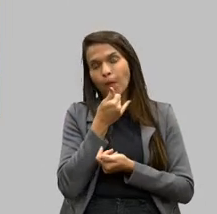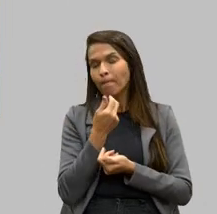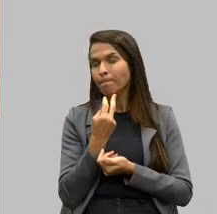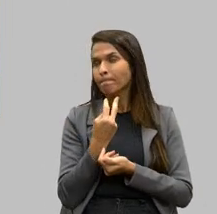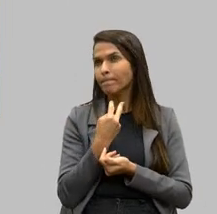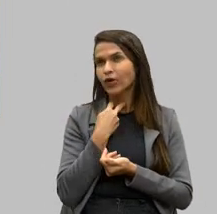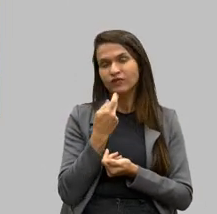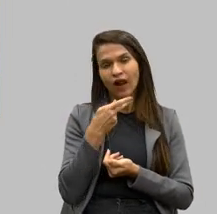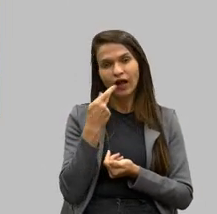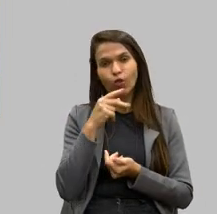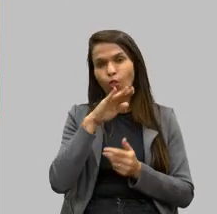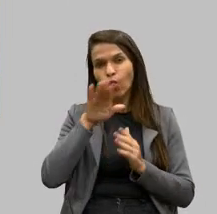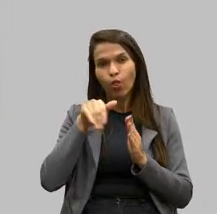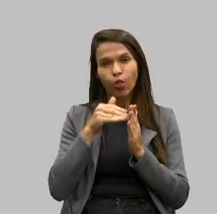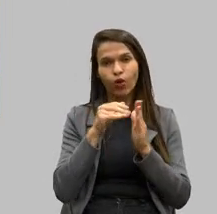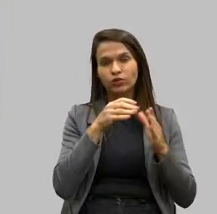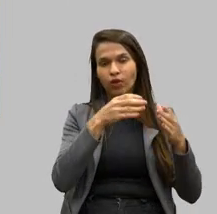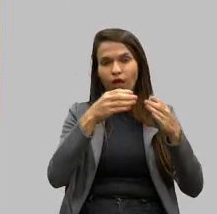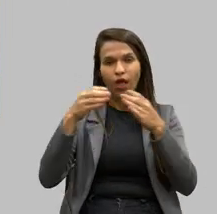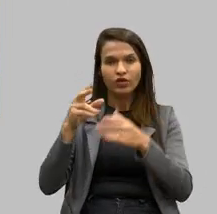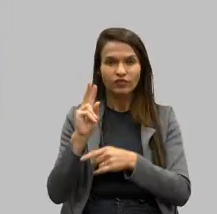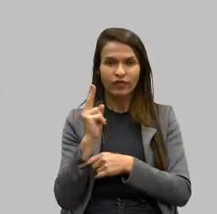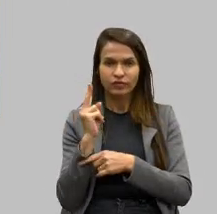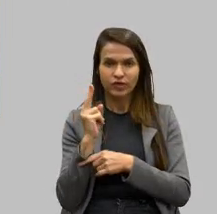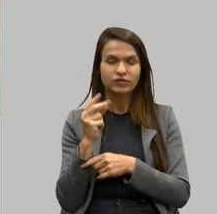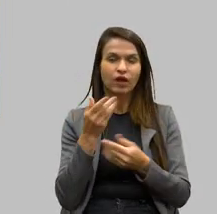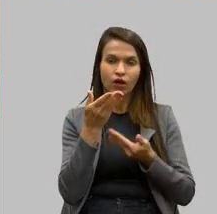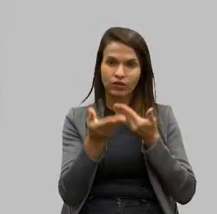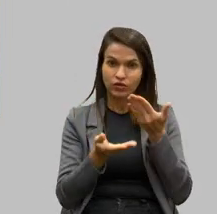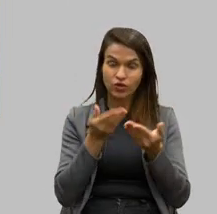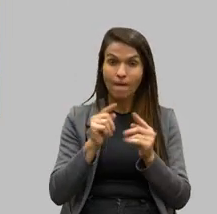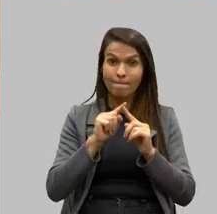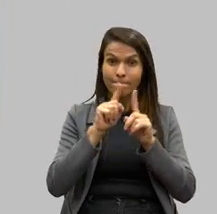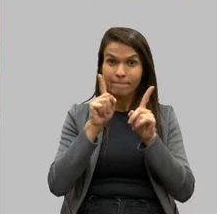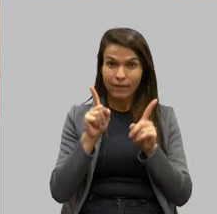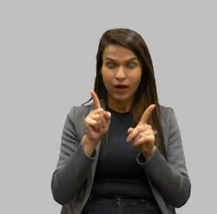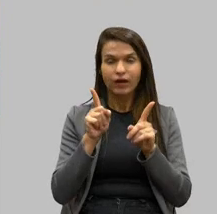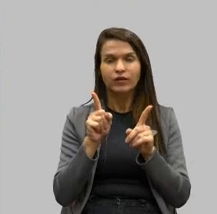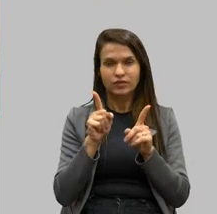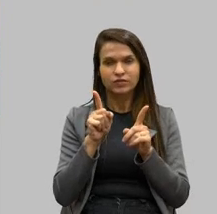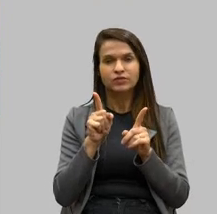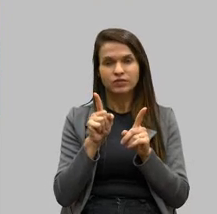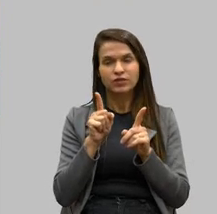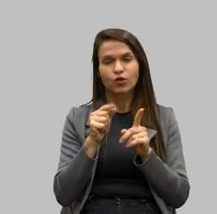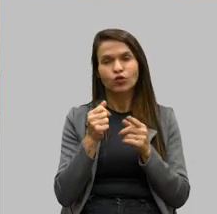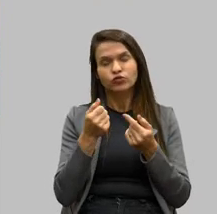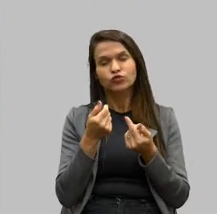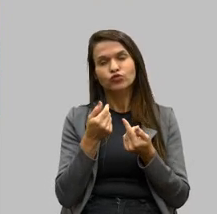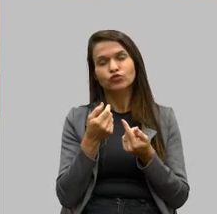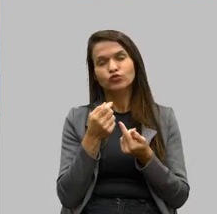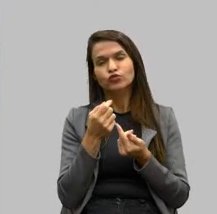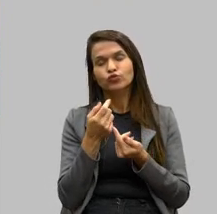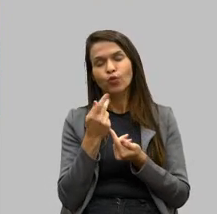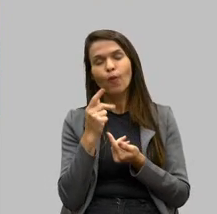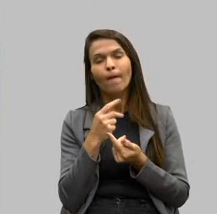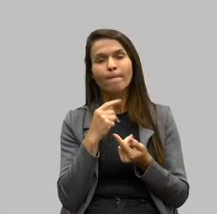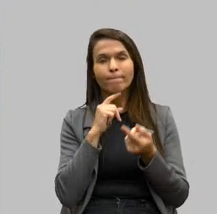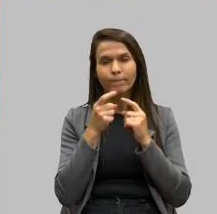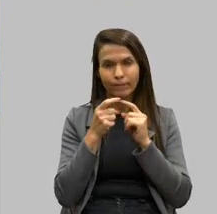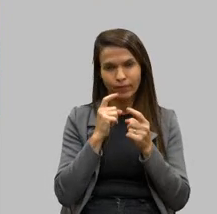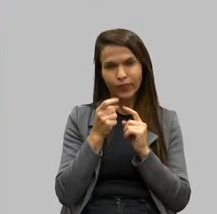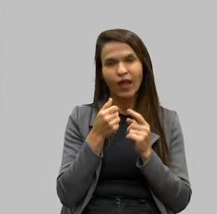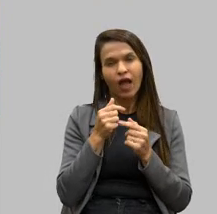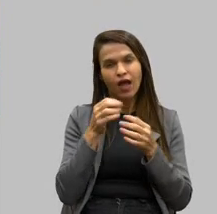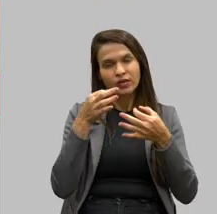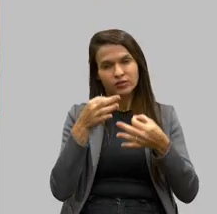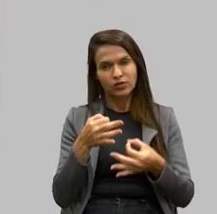da regional de Vespasiano, metropolitana C, serão atendidas, mas o seu pleito, sei que é justo, mas vamos avançar ainda mais. Lembrando que nós já